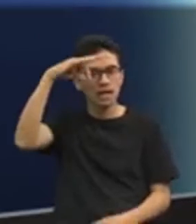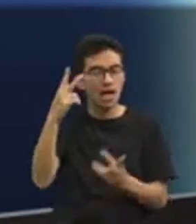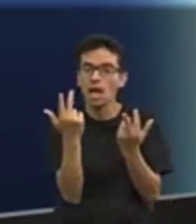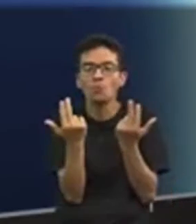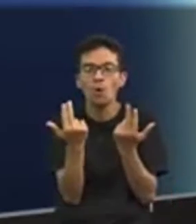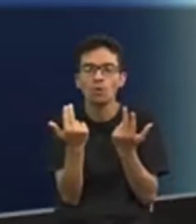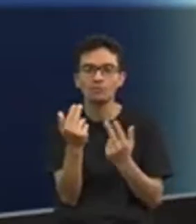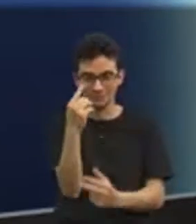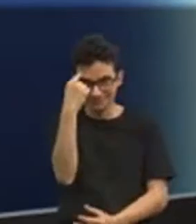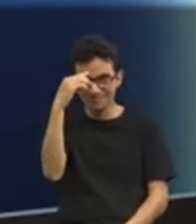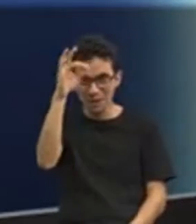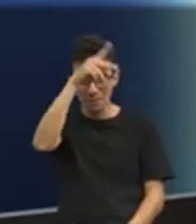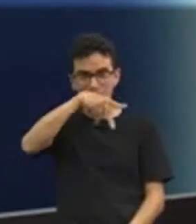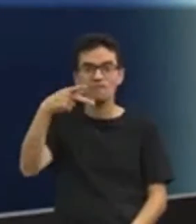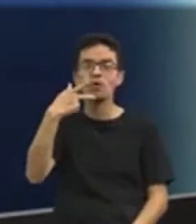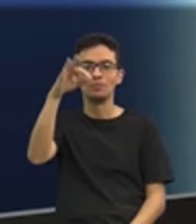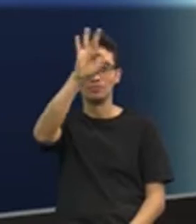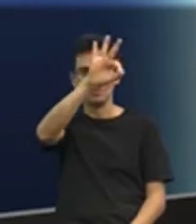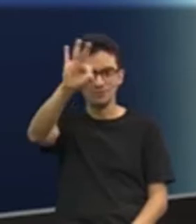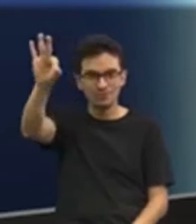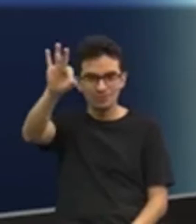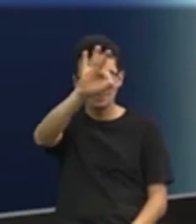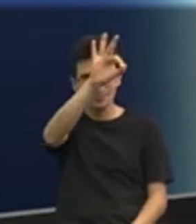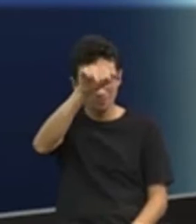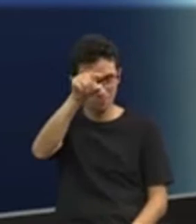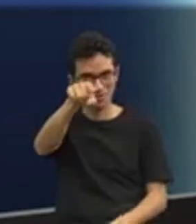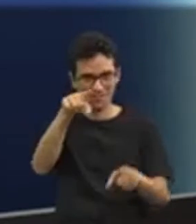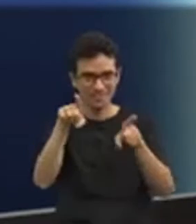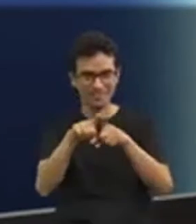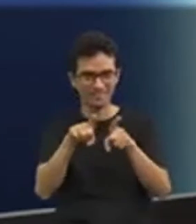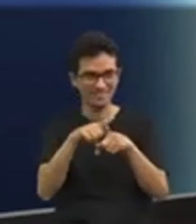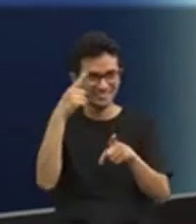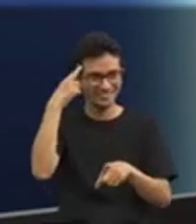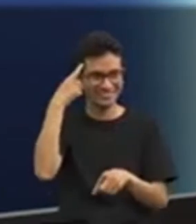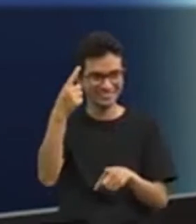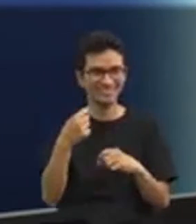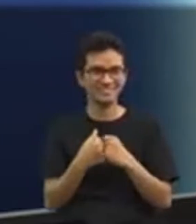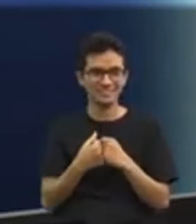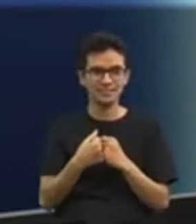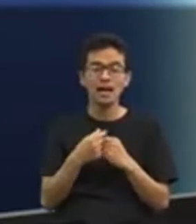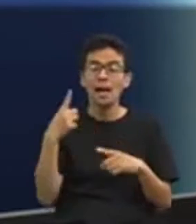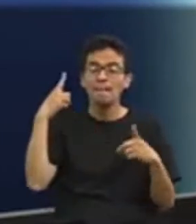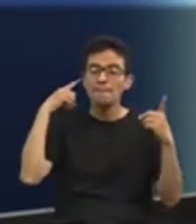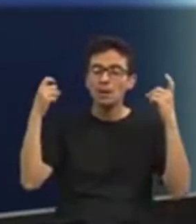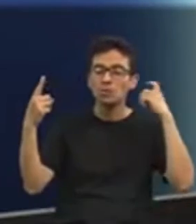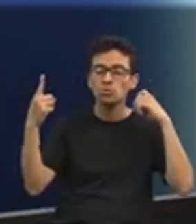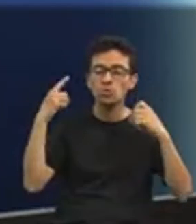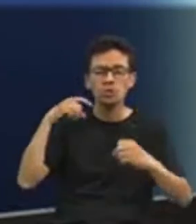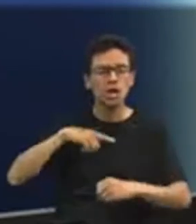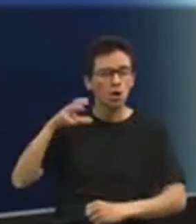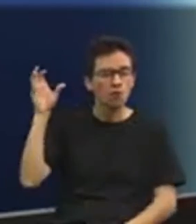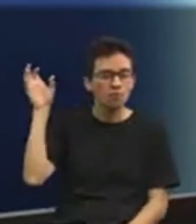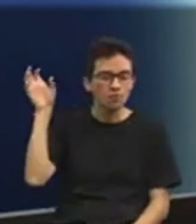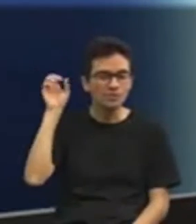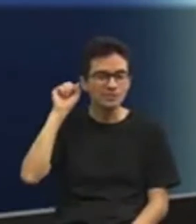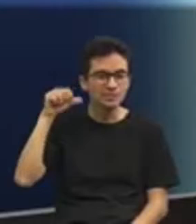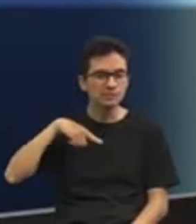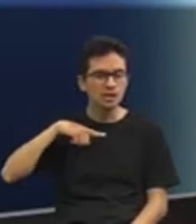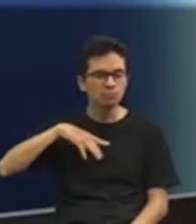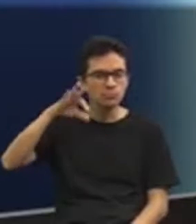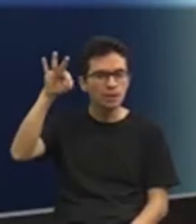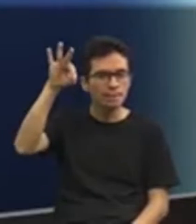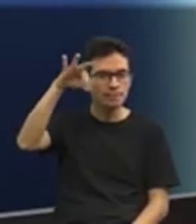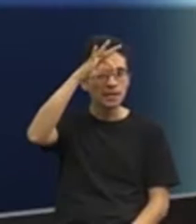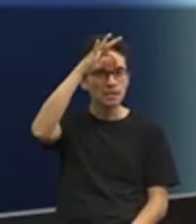quase isso só estou te pedindo utilizado também é quase um processo de hipnose que vai levar o barulho do Tic Tac apenas o